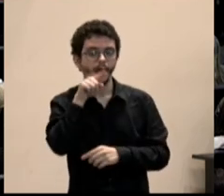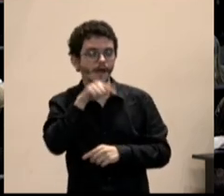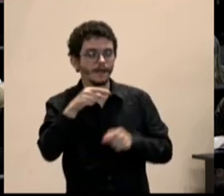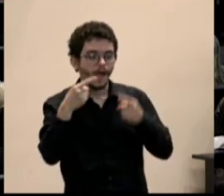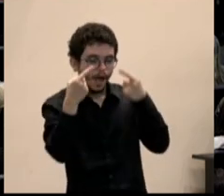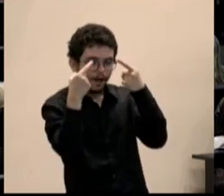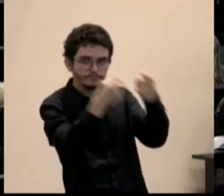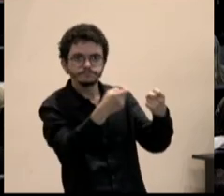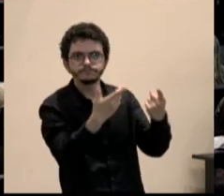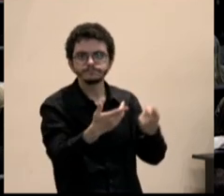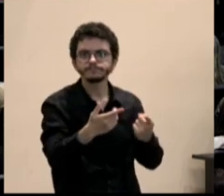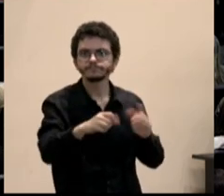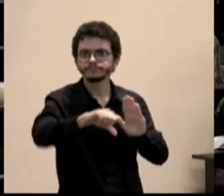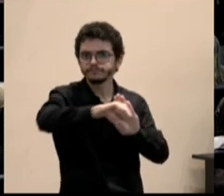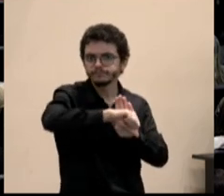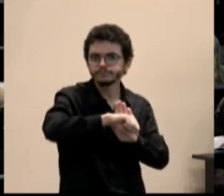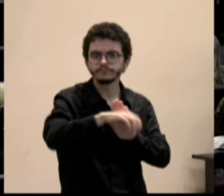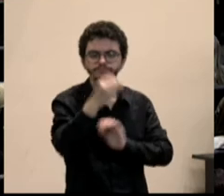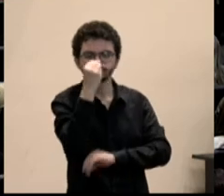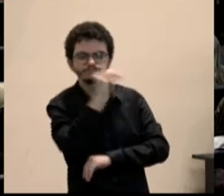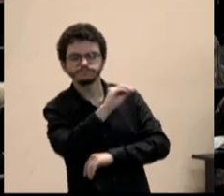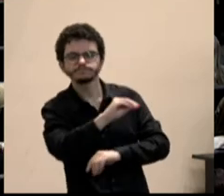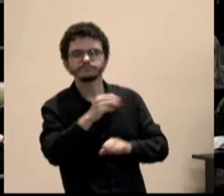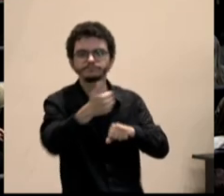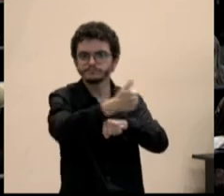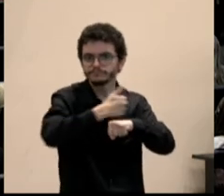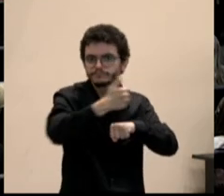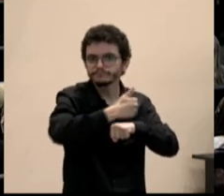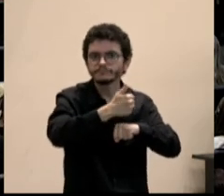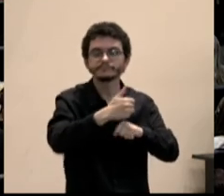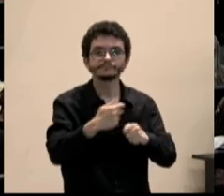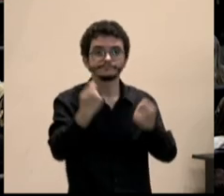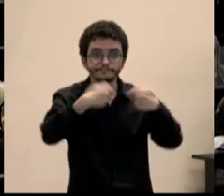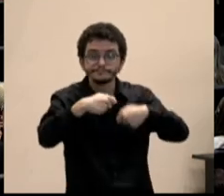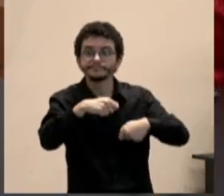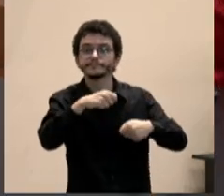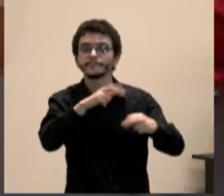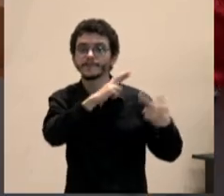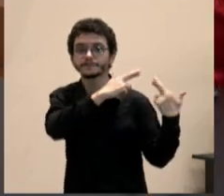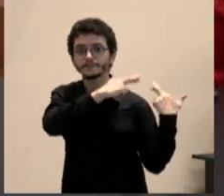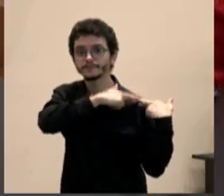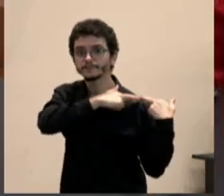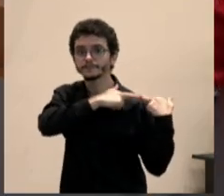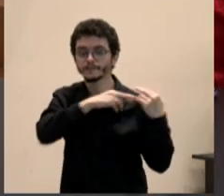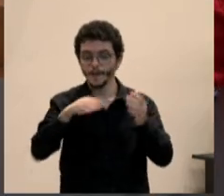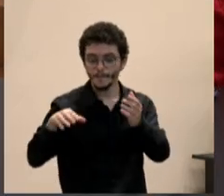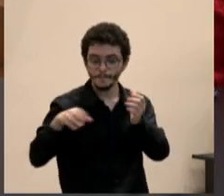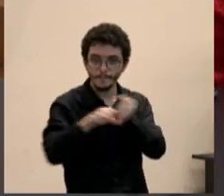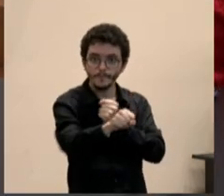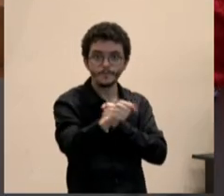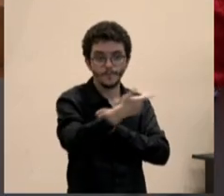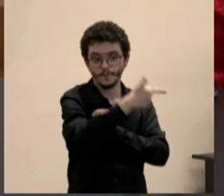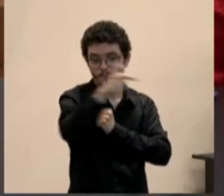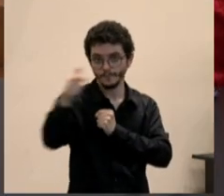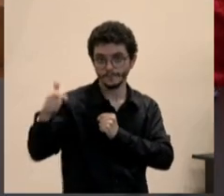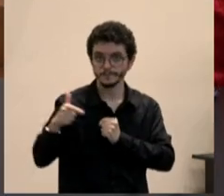do desprestígio a uma profissão que precisa ser a responsável para formar todas as demais.